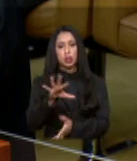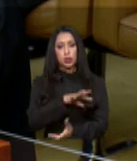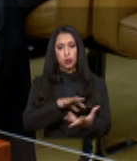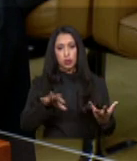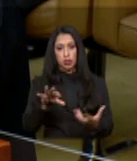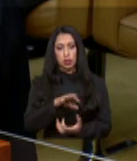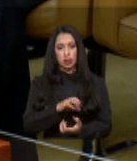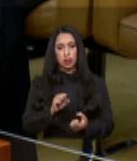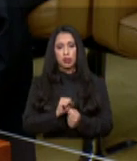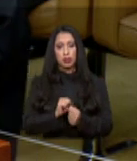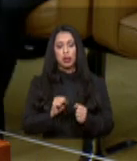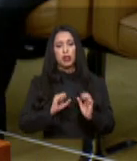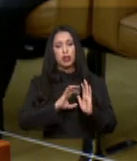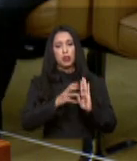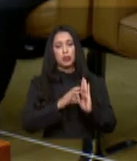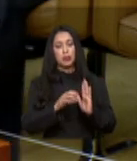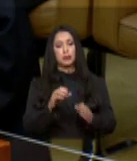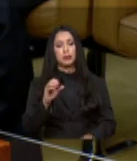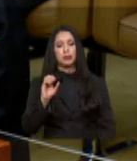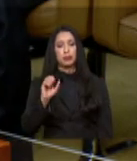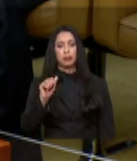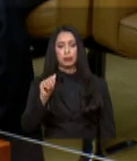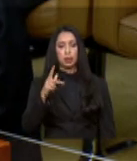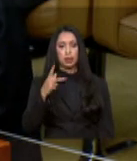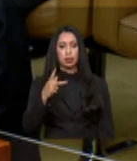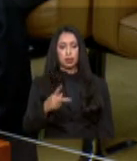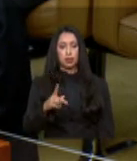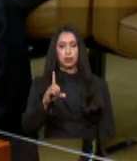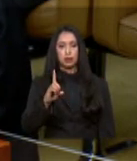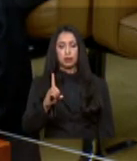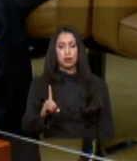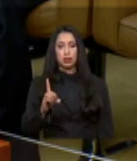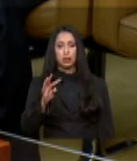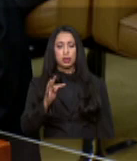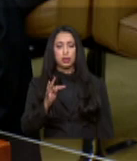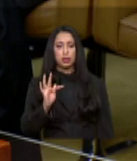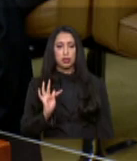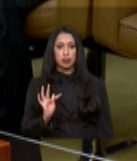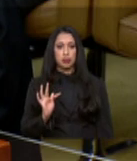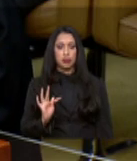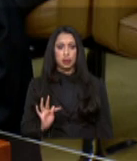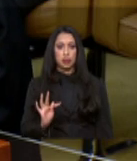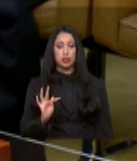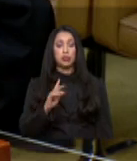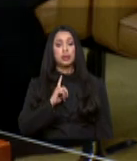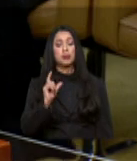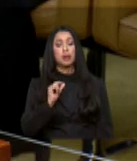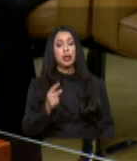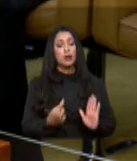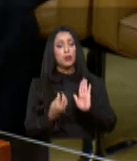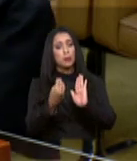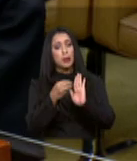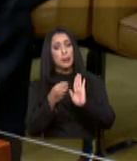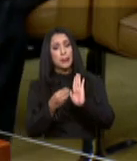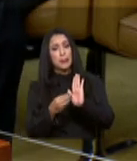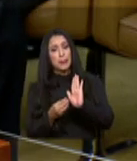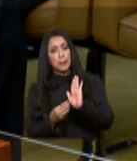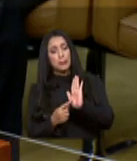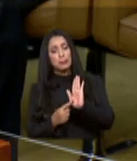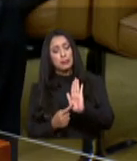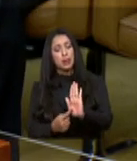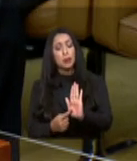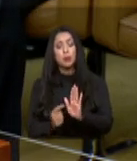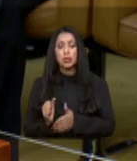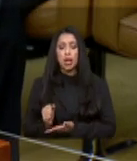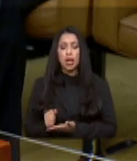ao desmatamento na Amazônia. Julgamento conjunto à DPF 760 e à DO 54. Para oferecer alguns elementos. Relatoria da ministra Carmen